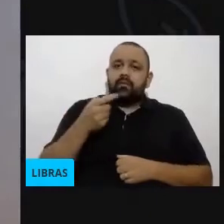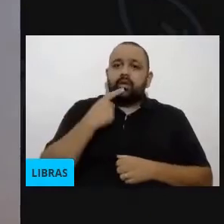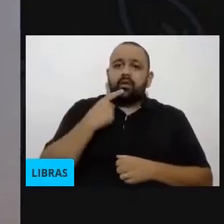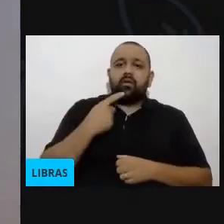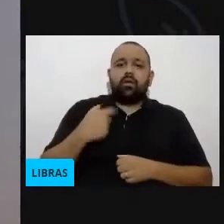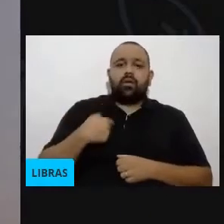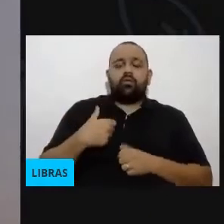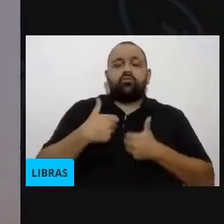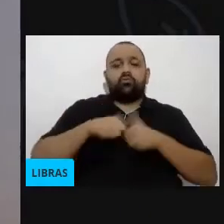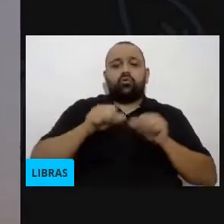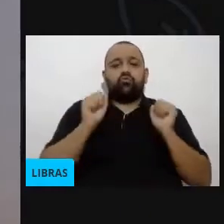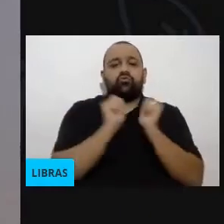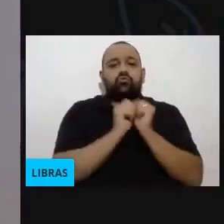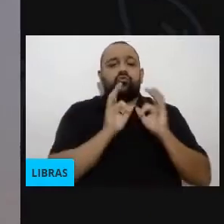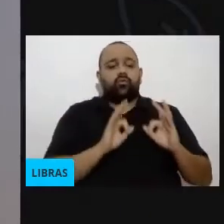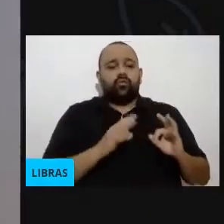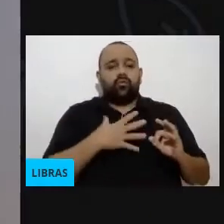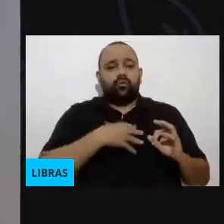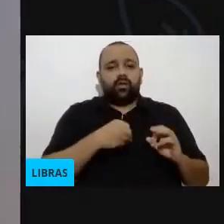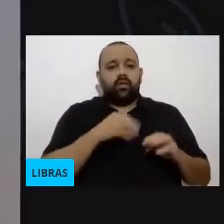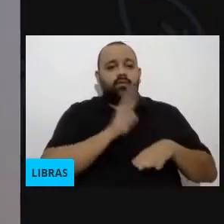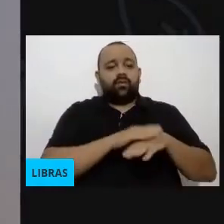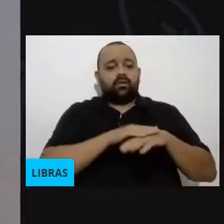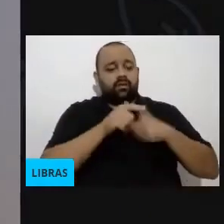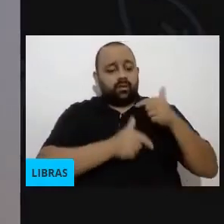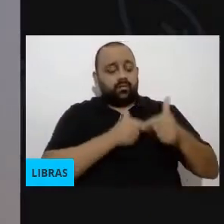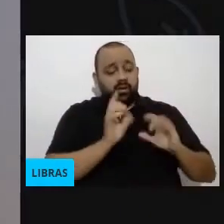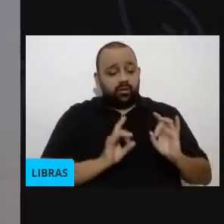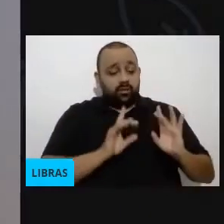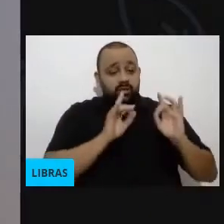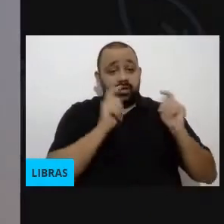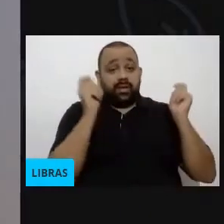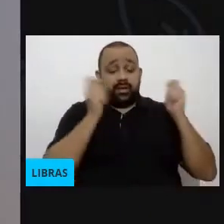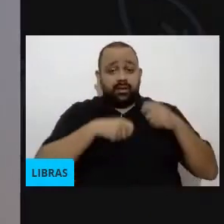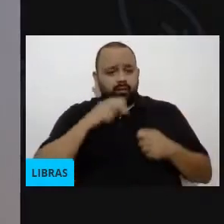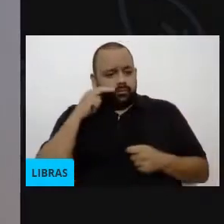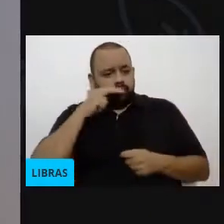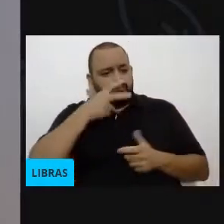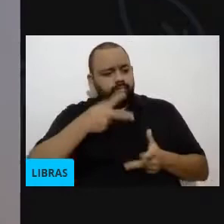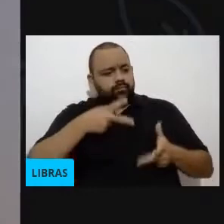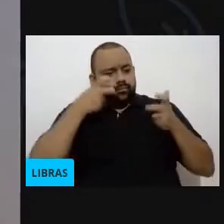dos filhos hoje para fazer alguma atividade específica e puderam ver,